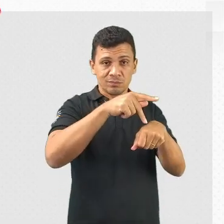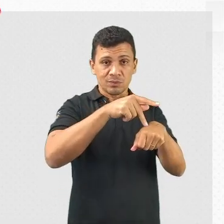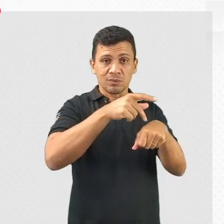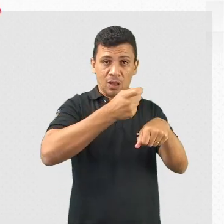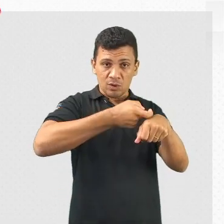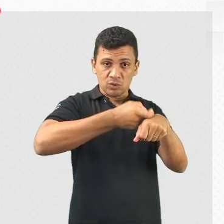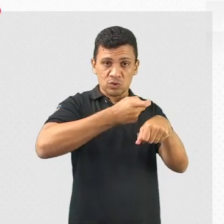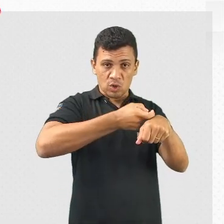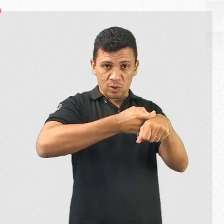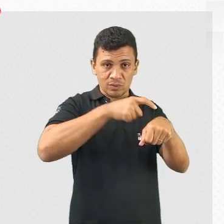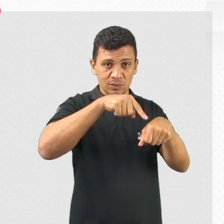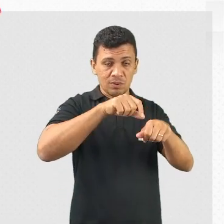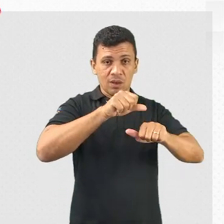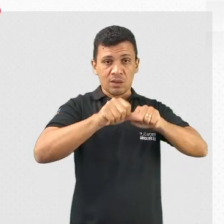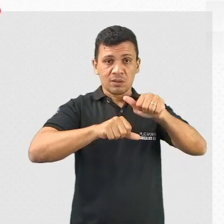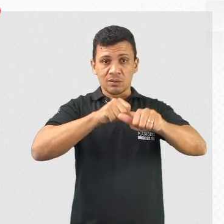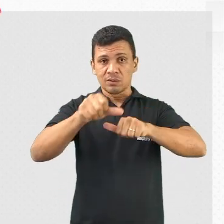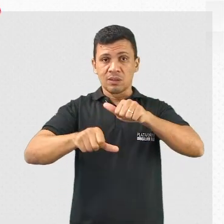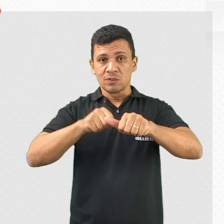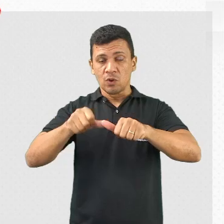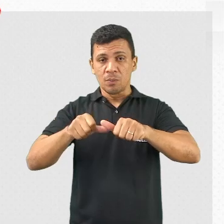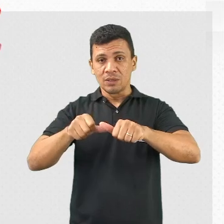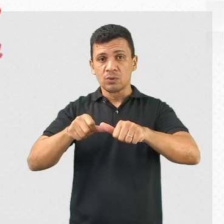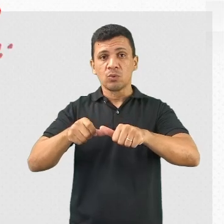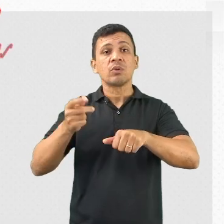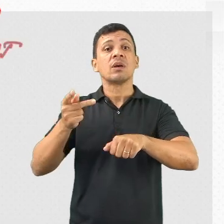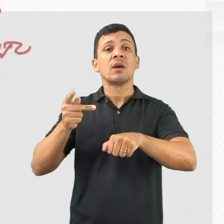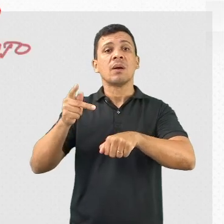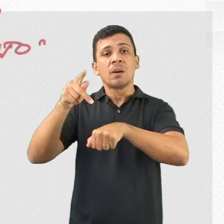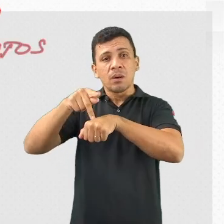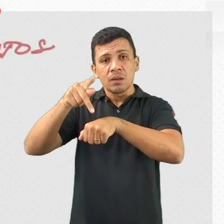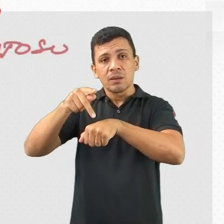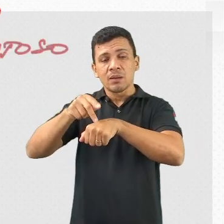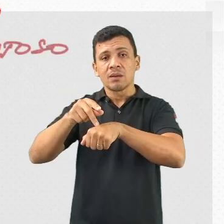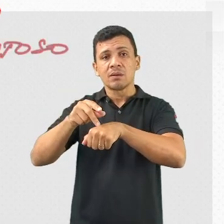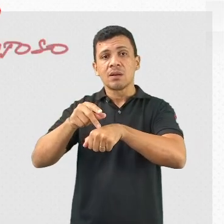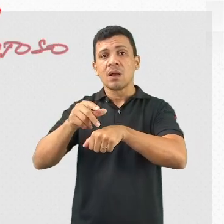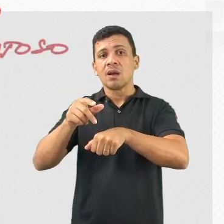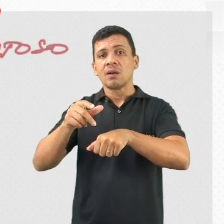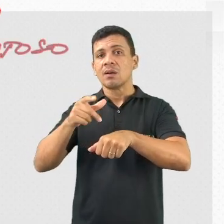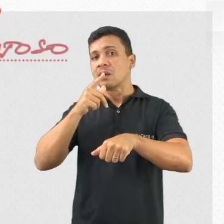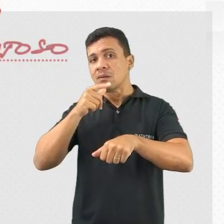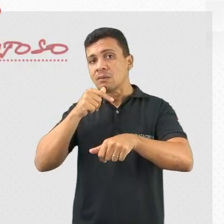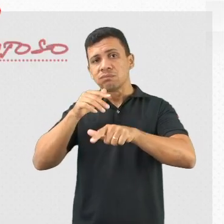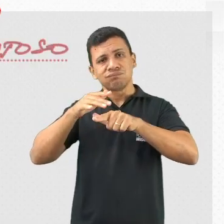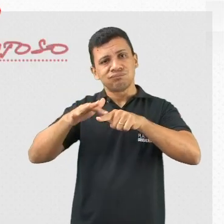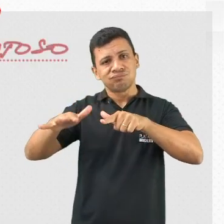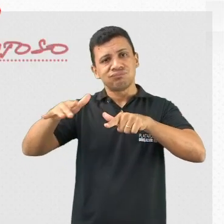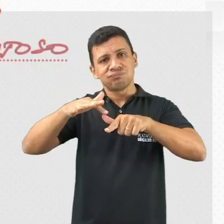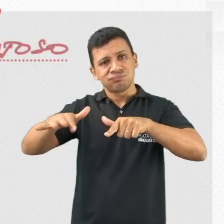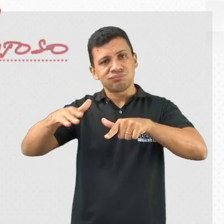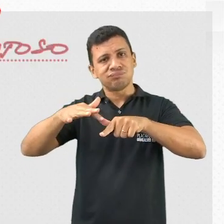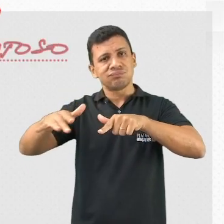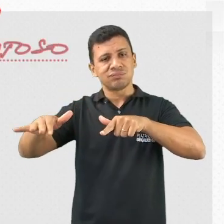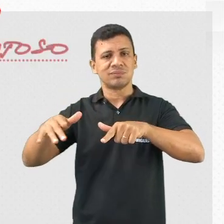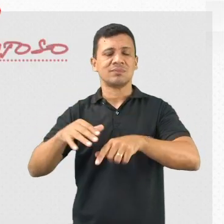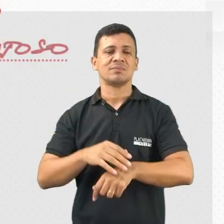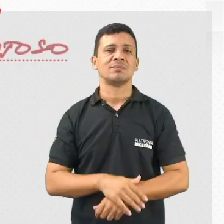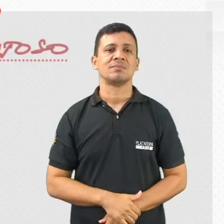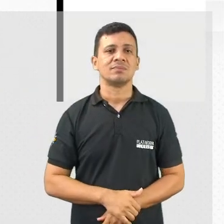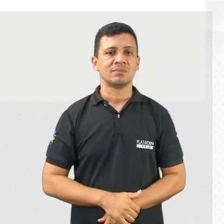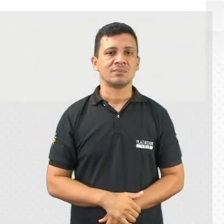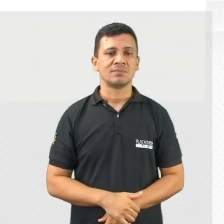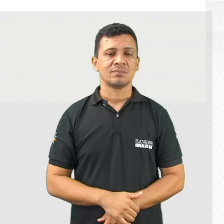estado sólido e já indo para o seu estado, ó, pastoso. Belezinha? Para não escrever aqui em cima de